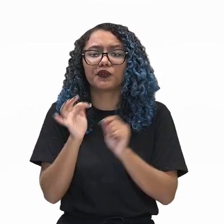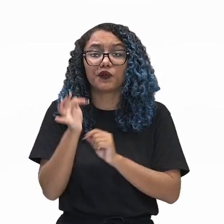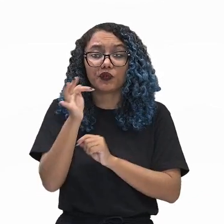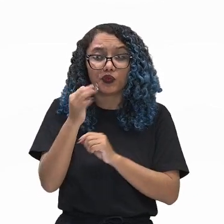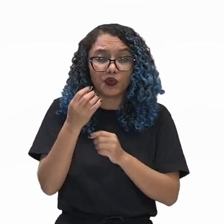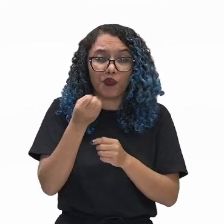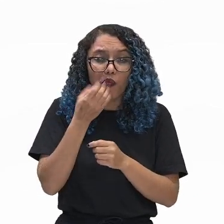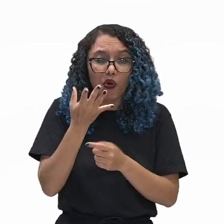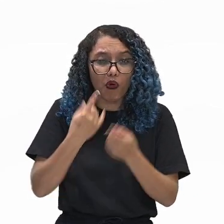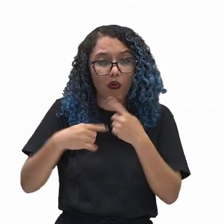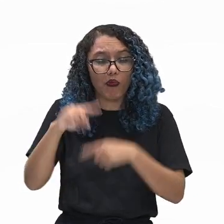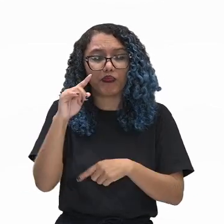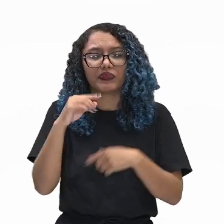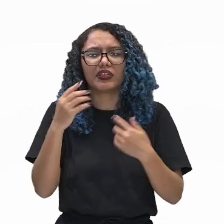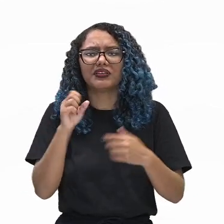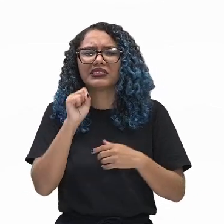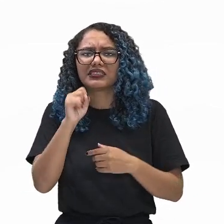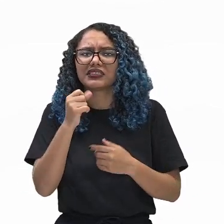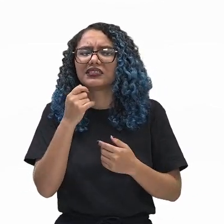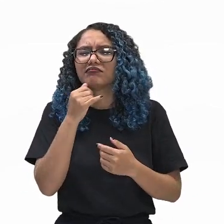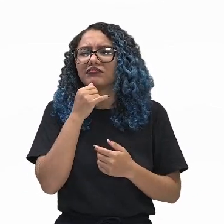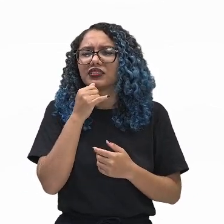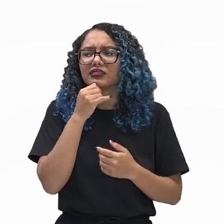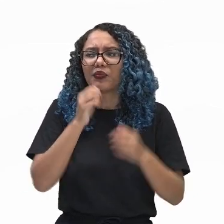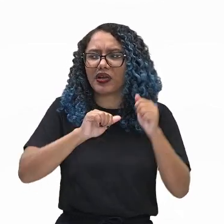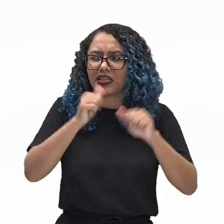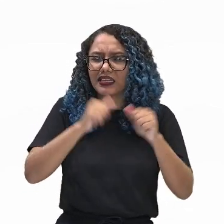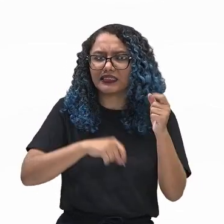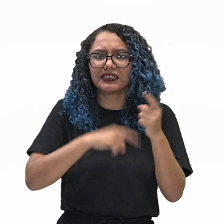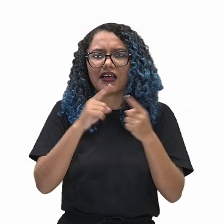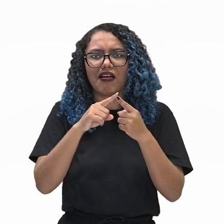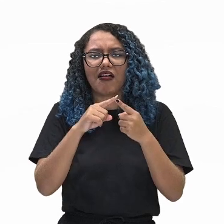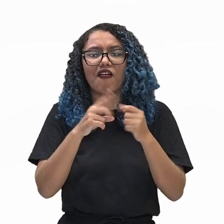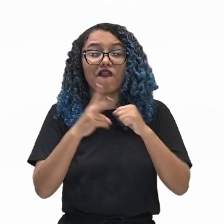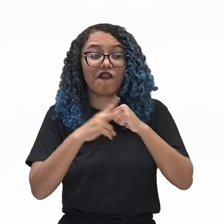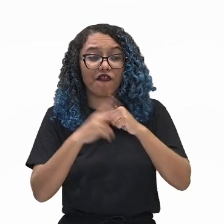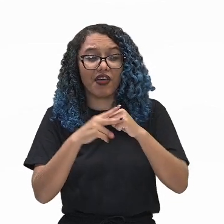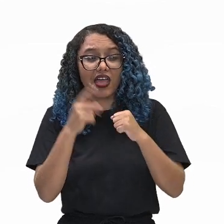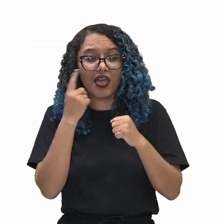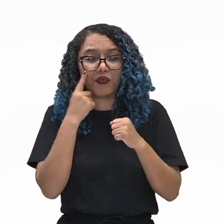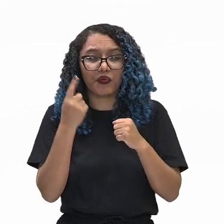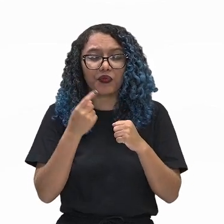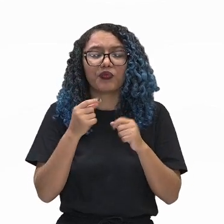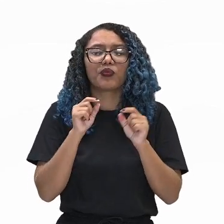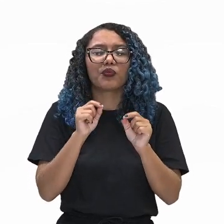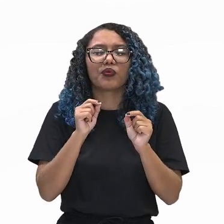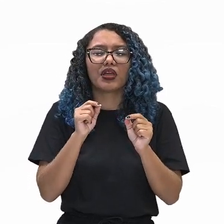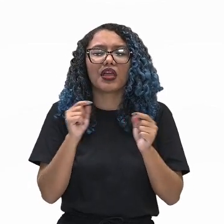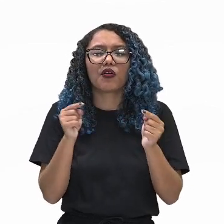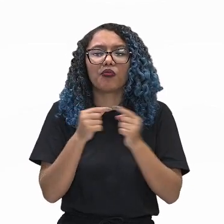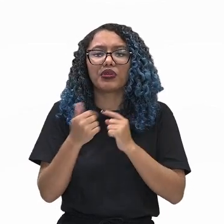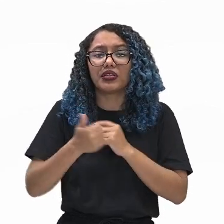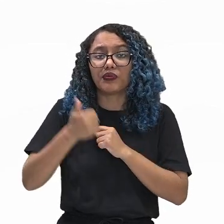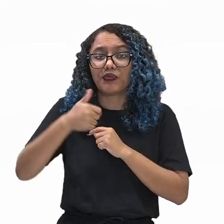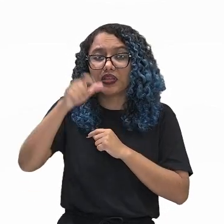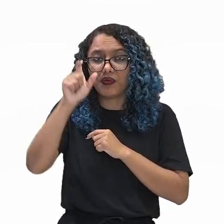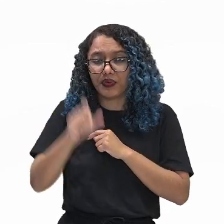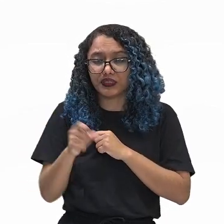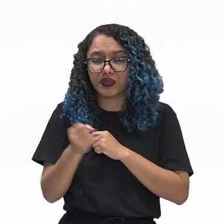gente for fazer a conjugação dos dois verbos, nós perceberemos que estamos na primeira pessoa do plural, não é?